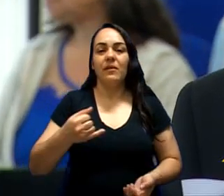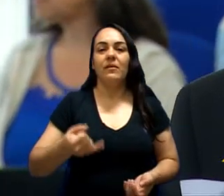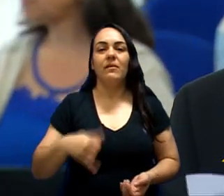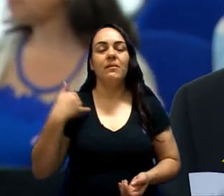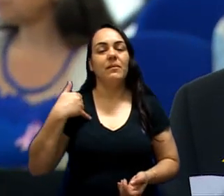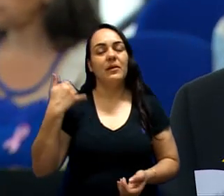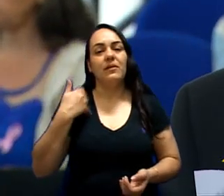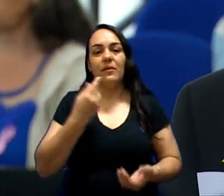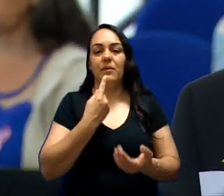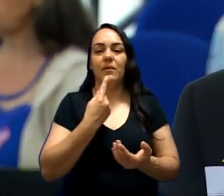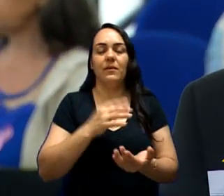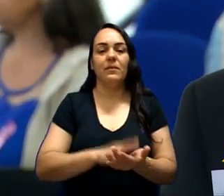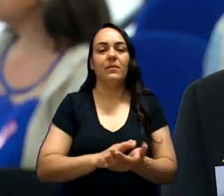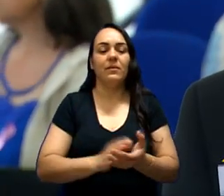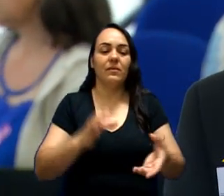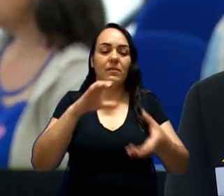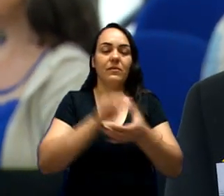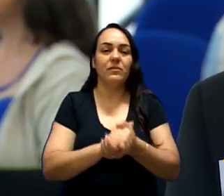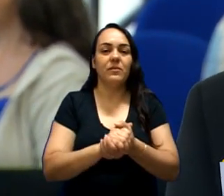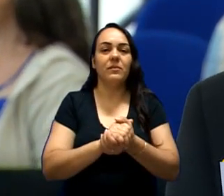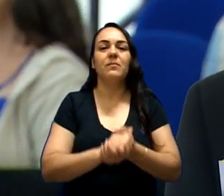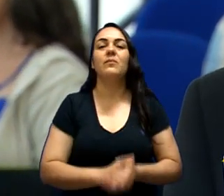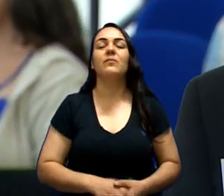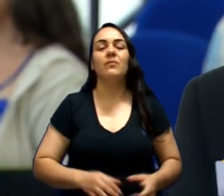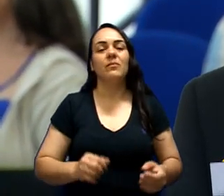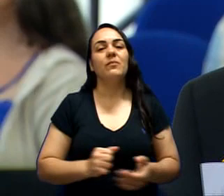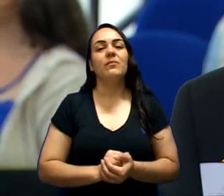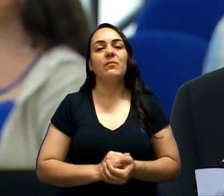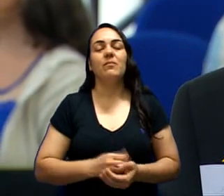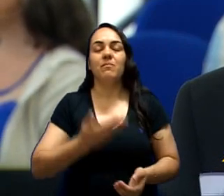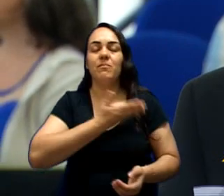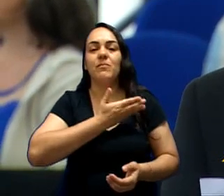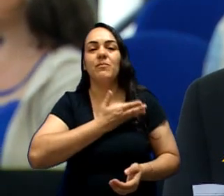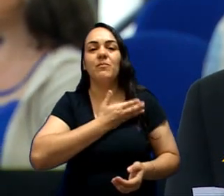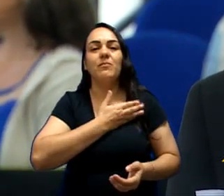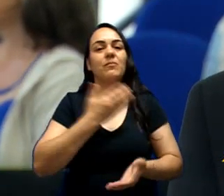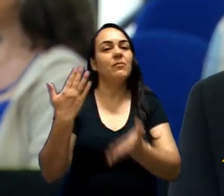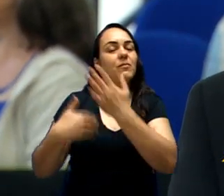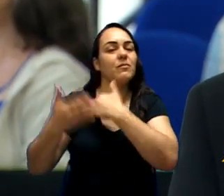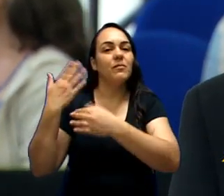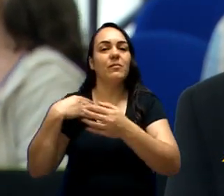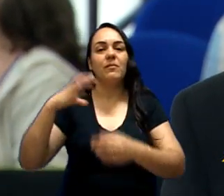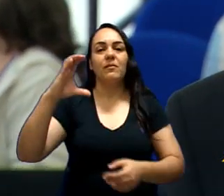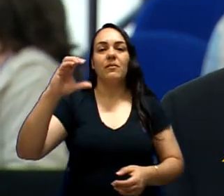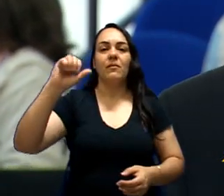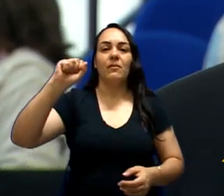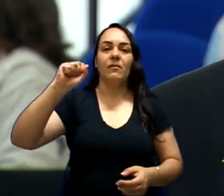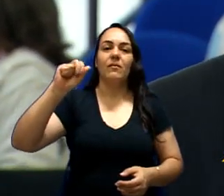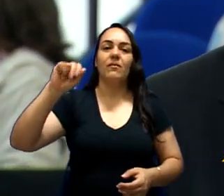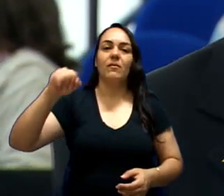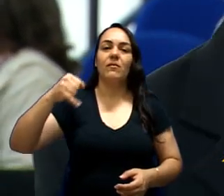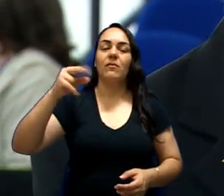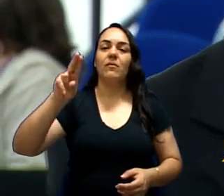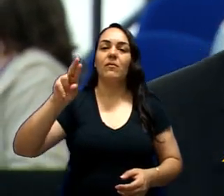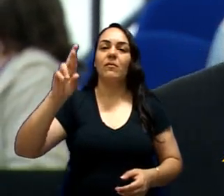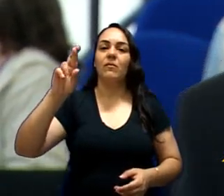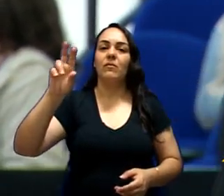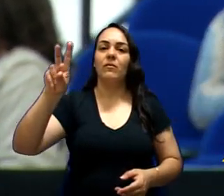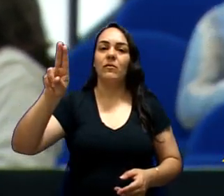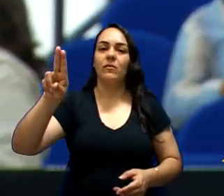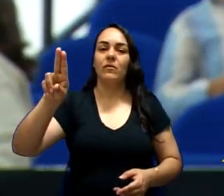deliberado para cá se dê ciência ao casal homenageado. São amigos nossos lá da região do Cajuru, senhor presidente.